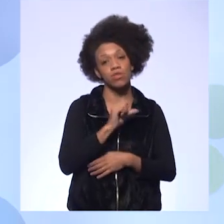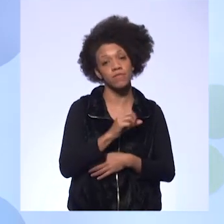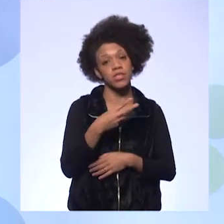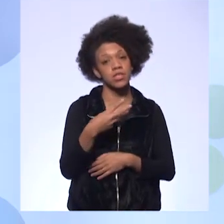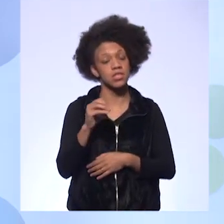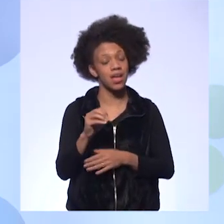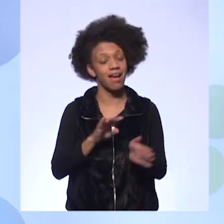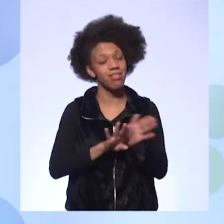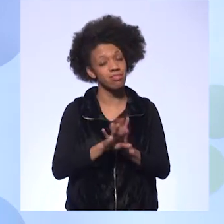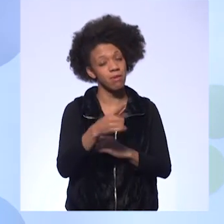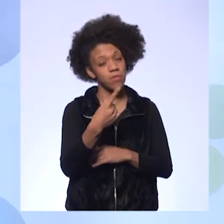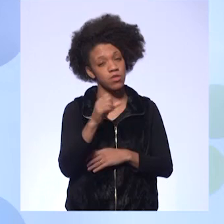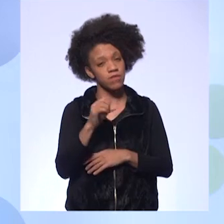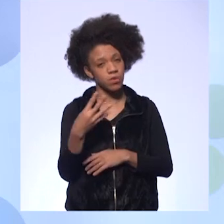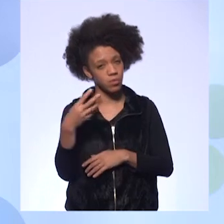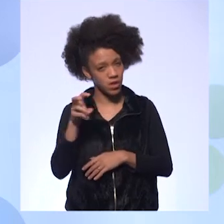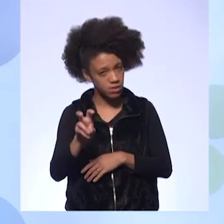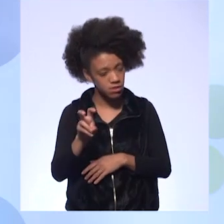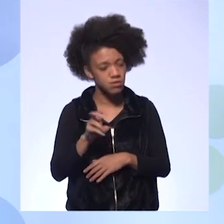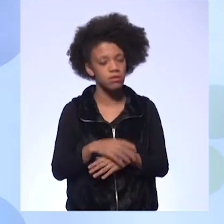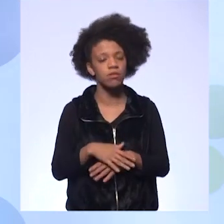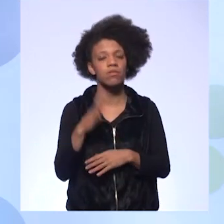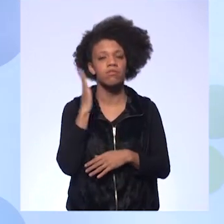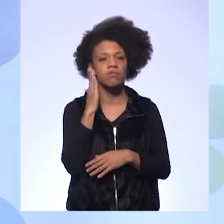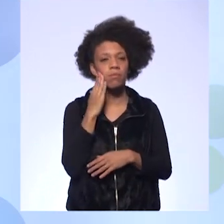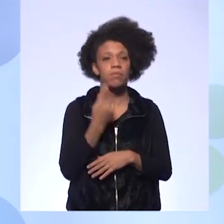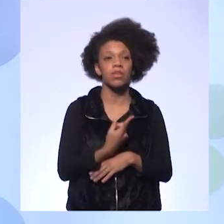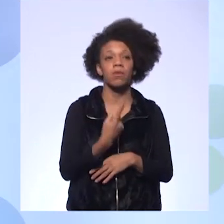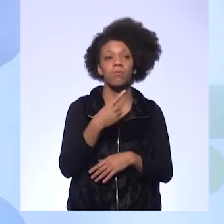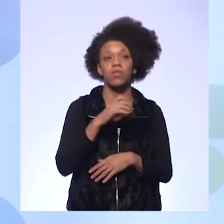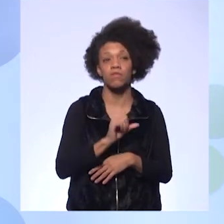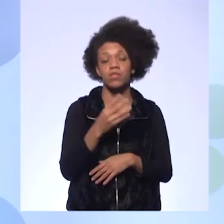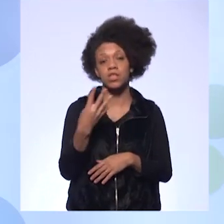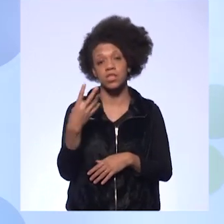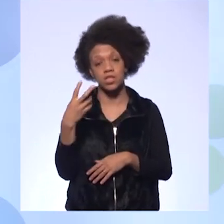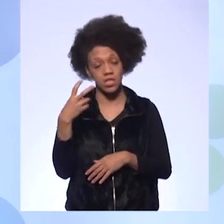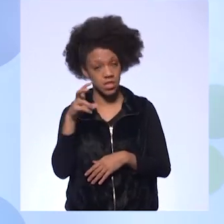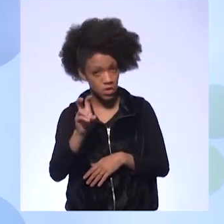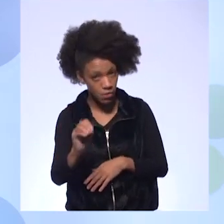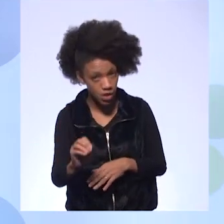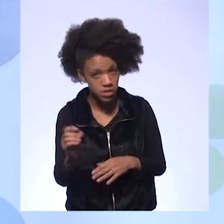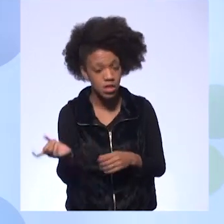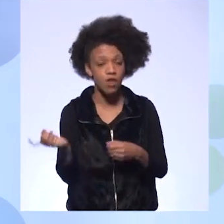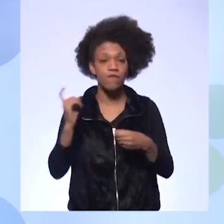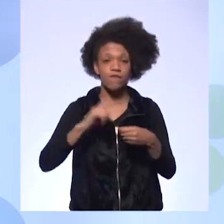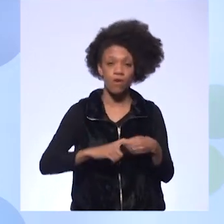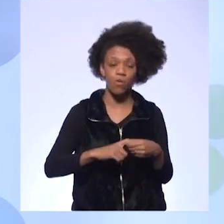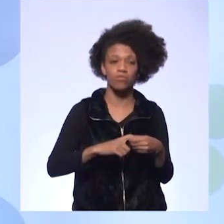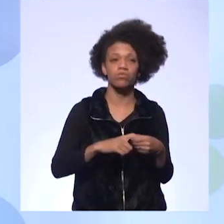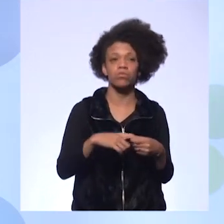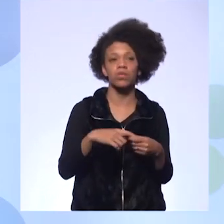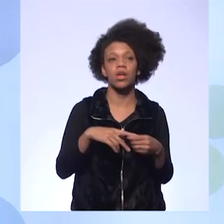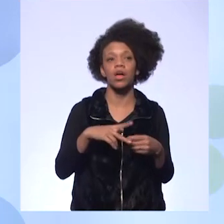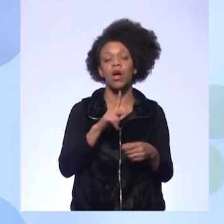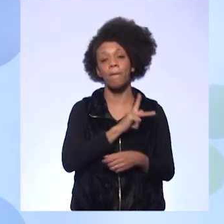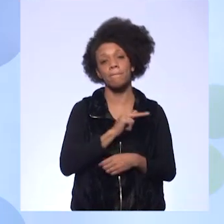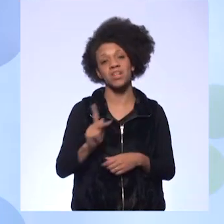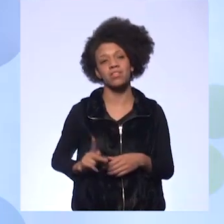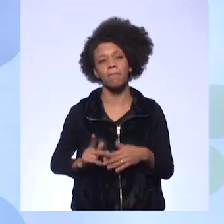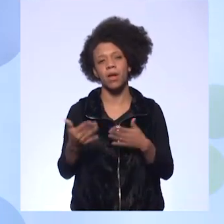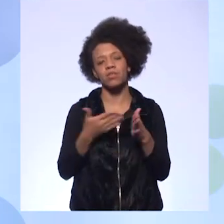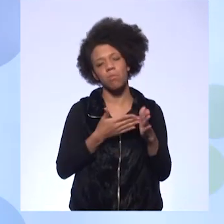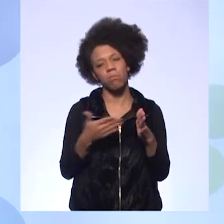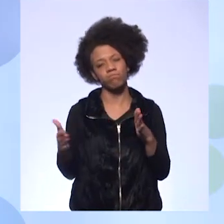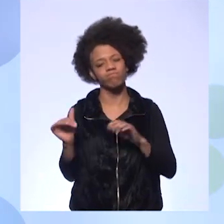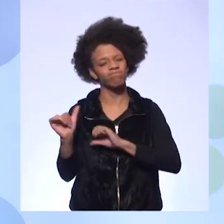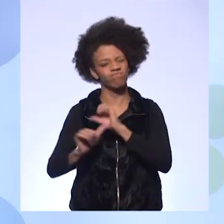até 45. A gente sabe que em 50 o Getúlio Vargas volta ao poder, mas por um processo diferente desse que a gente vai estudar